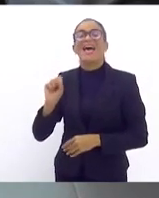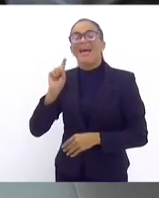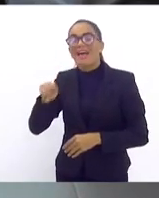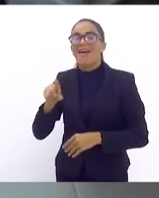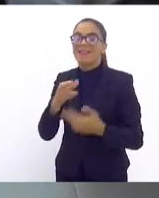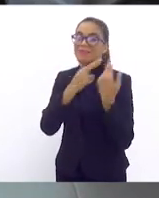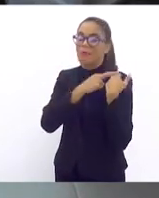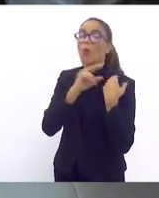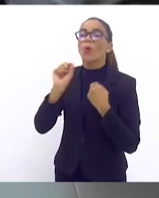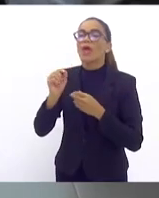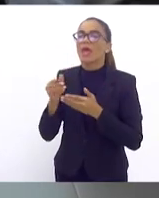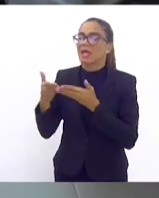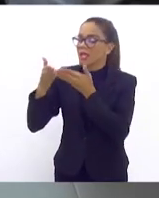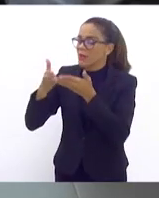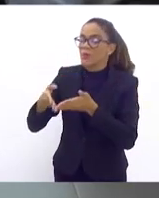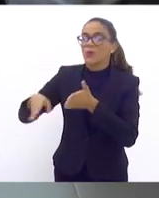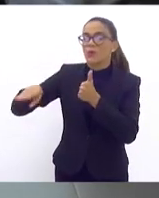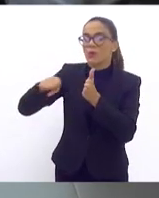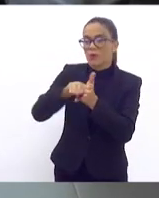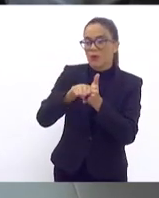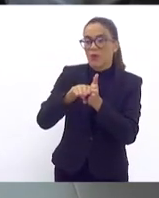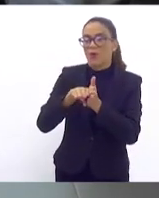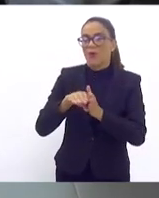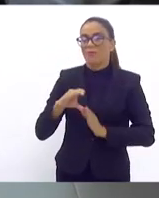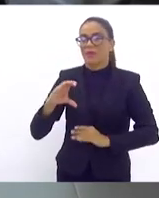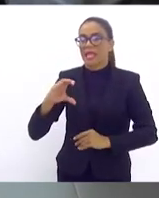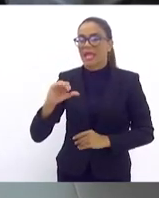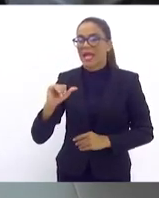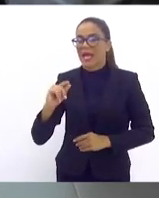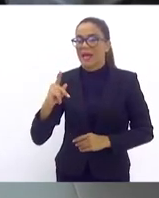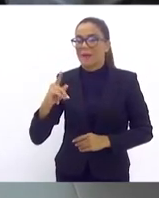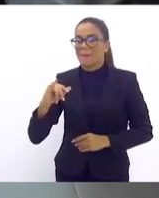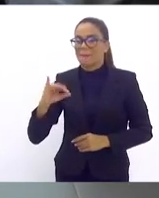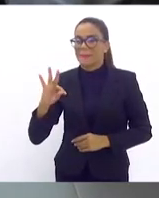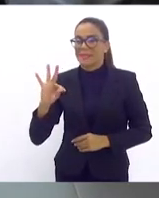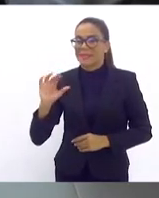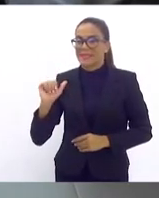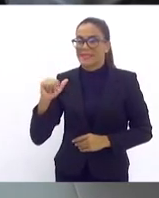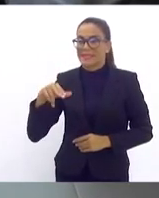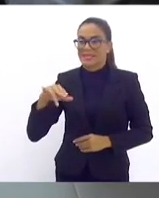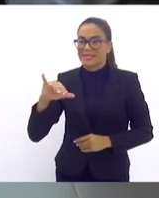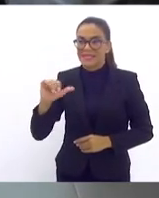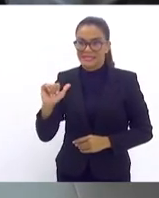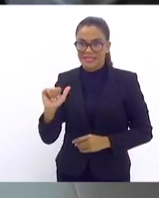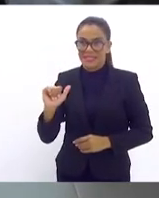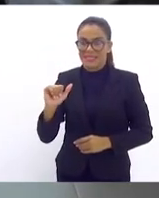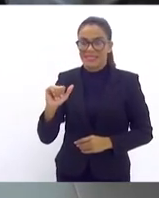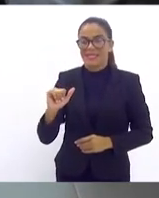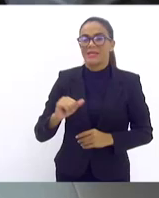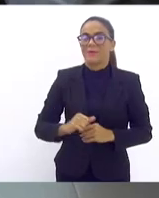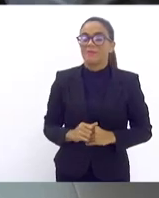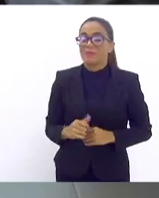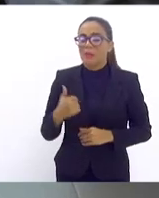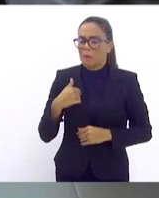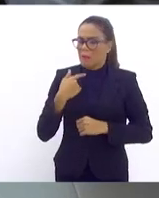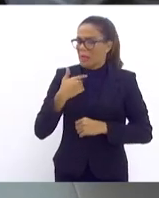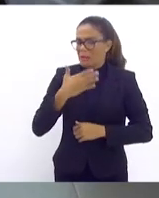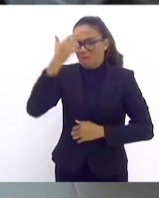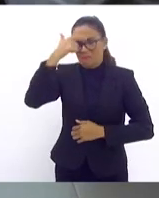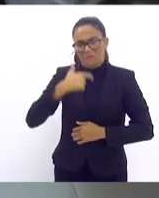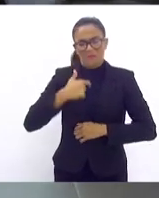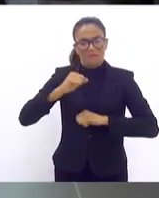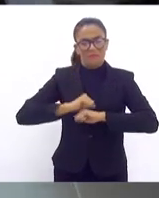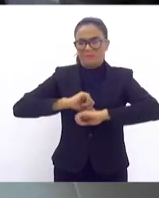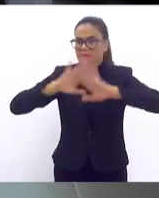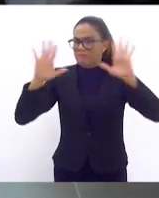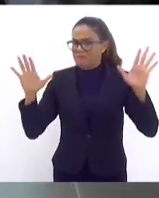específica é da capitania dos portos. Bom, então, em relação a esse tema, para mim está claro que a